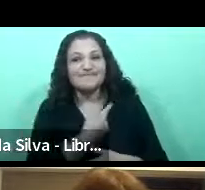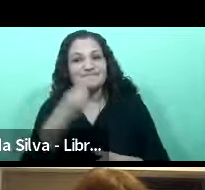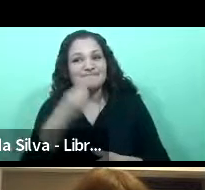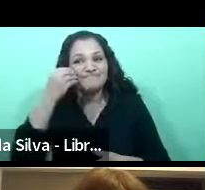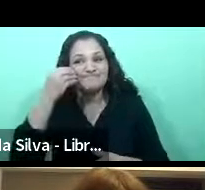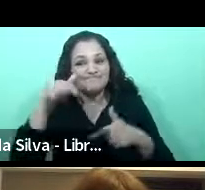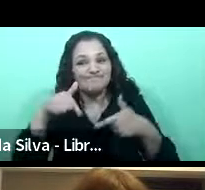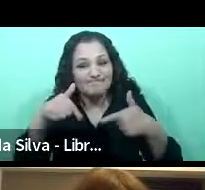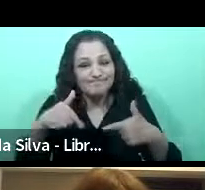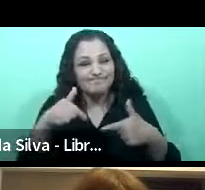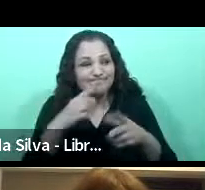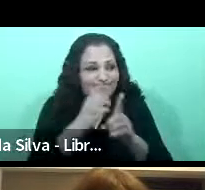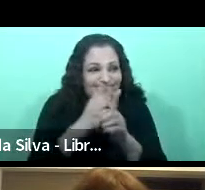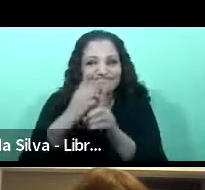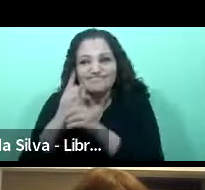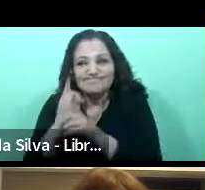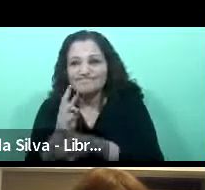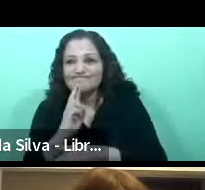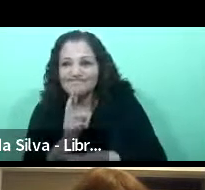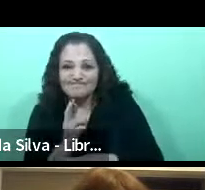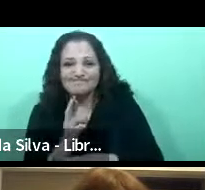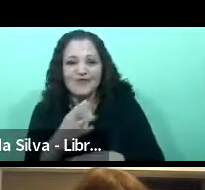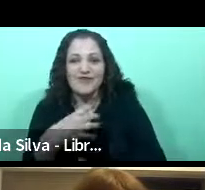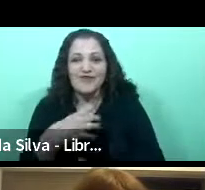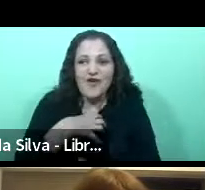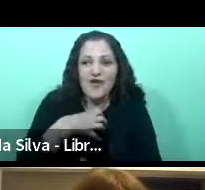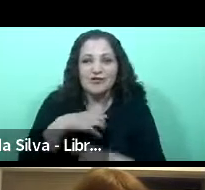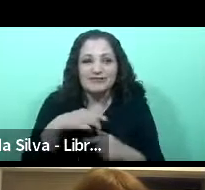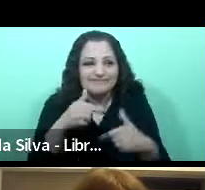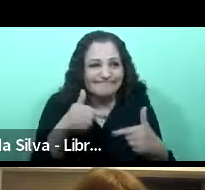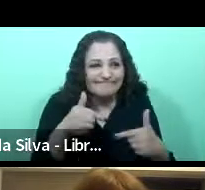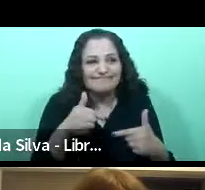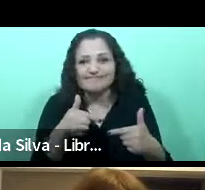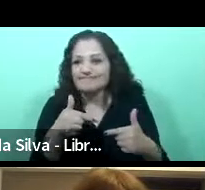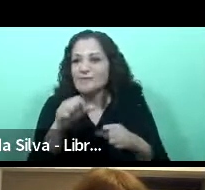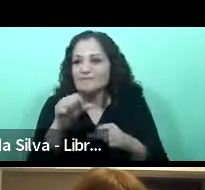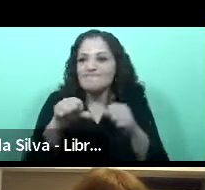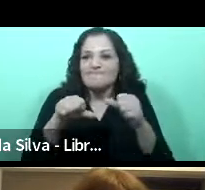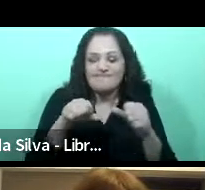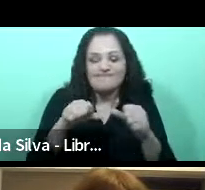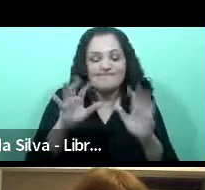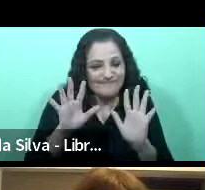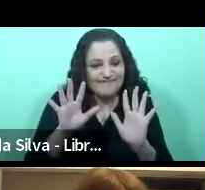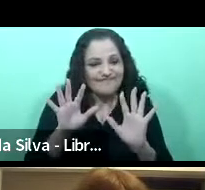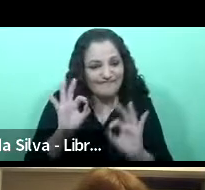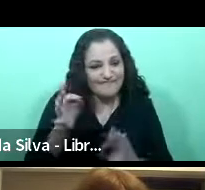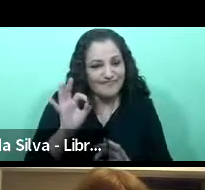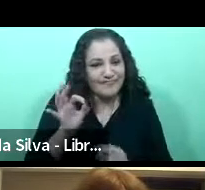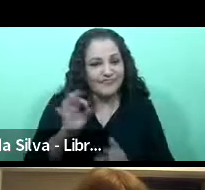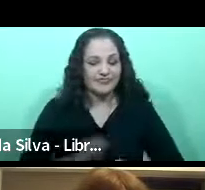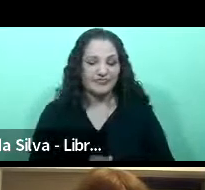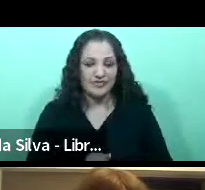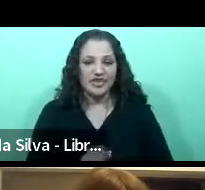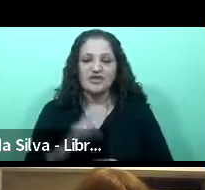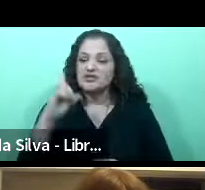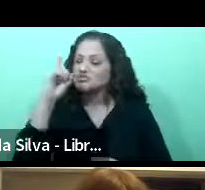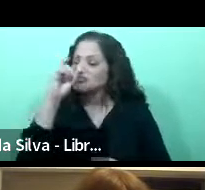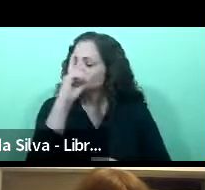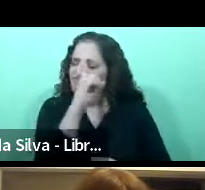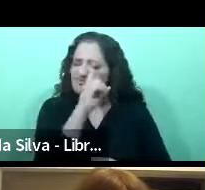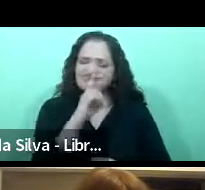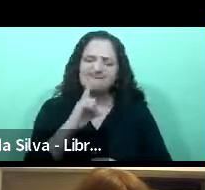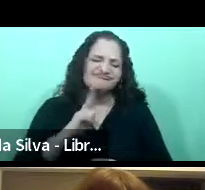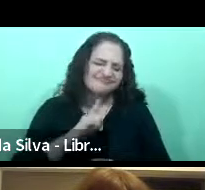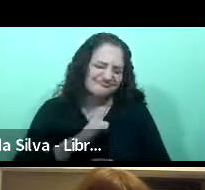essas respostas, buscando formas, né, de transformar. E tem sido muito difícil,